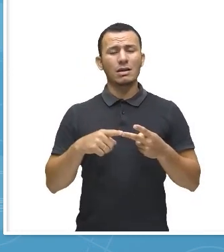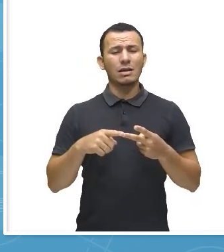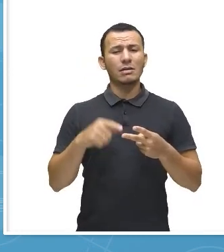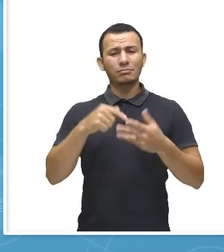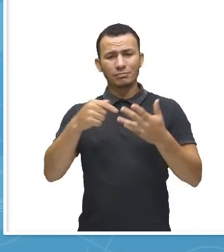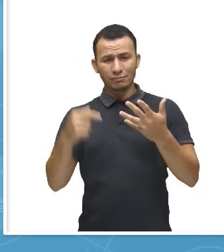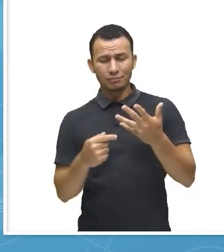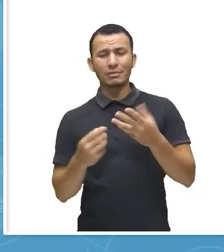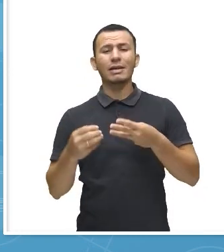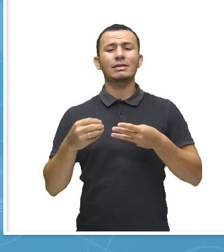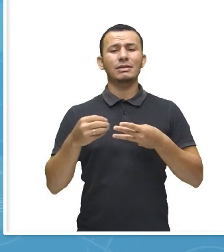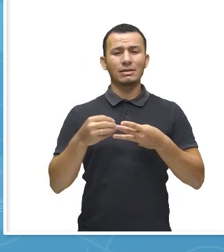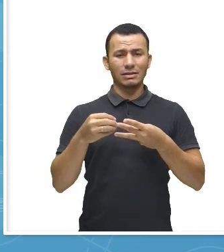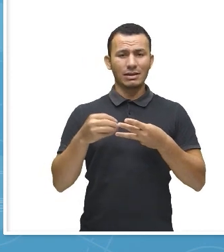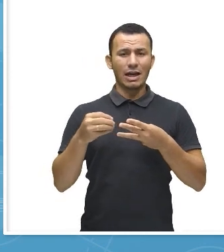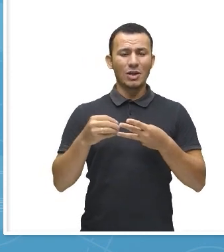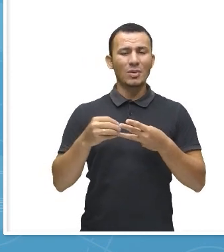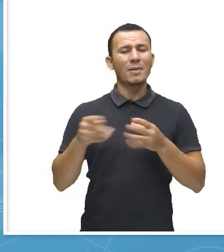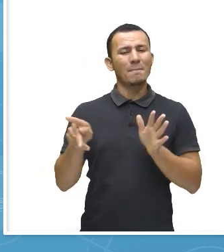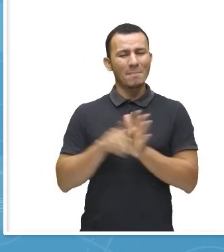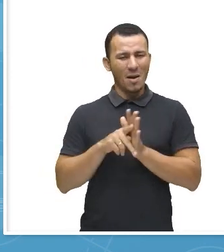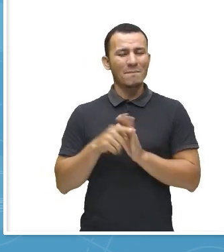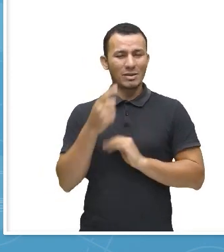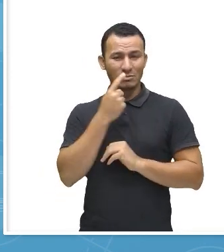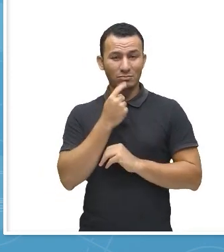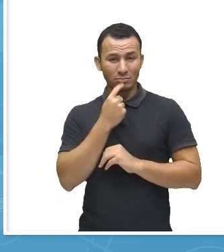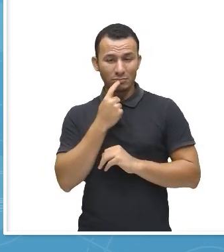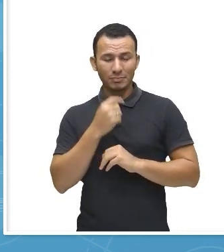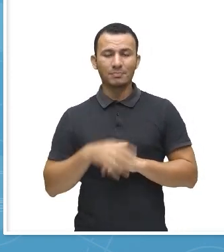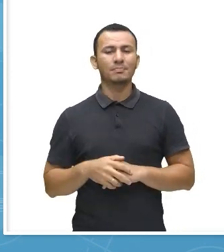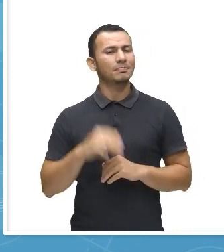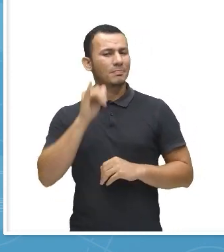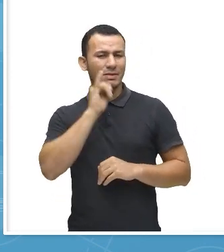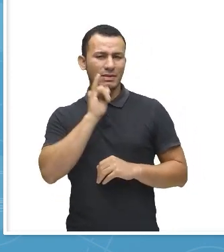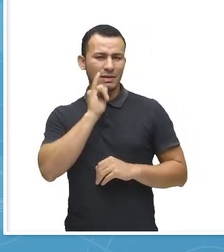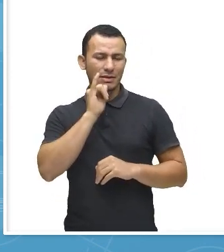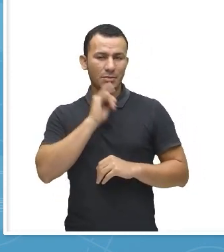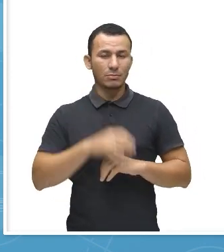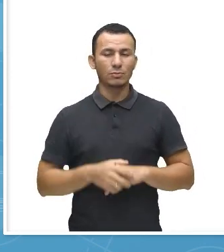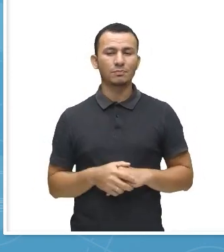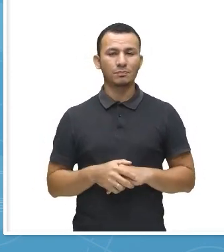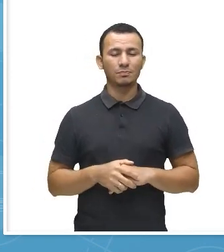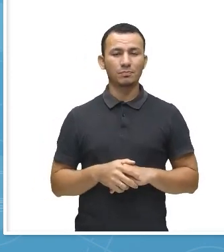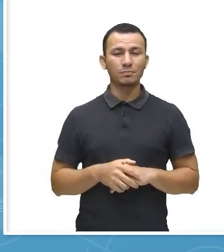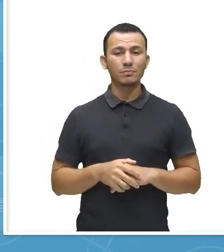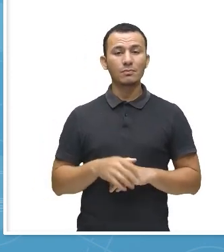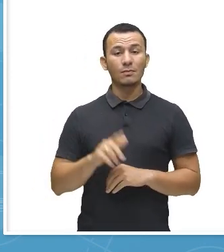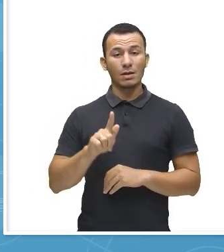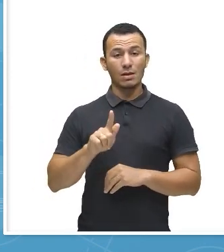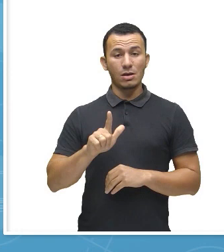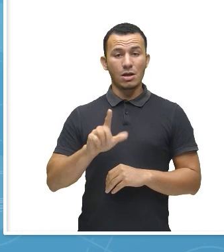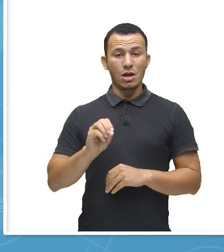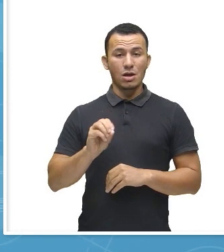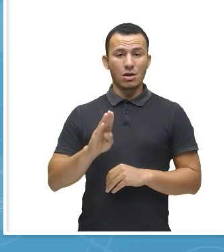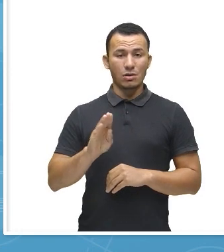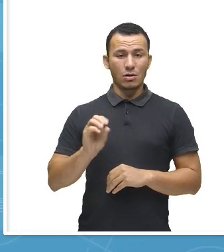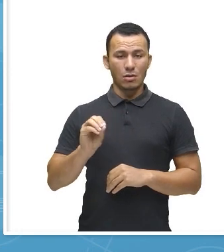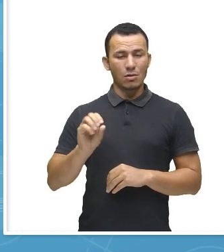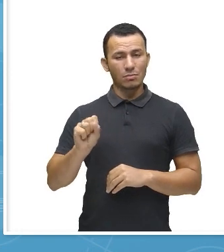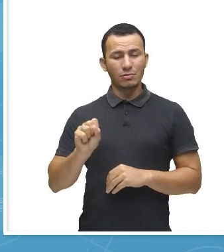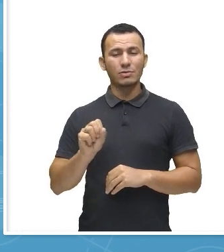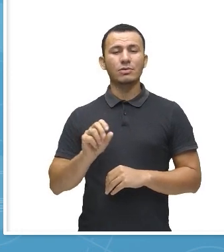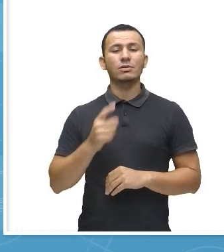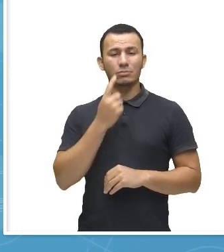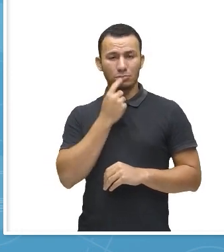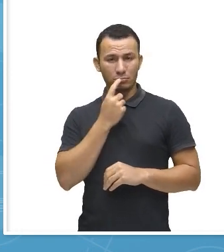são as células sanguíneas, como por exemplo os glóbulos vermelhos, né, as hemácias, as